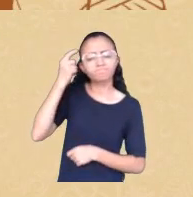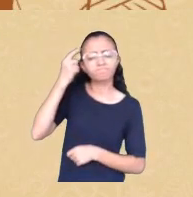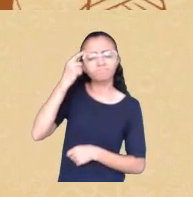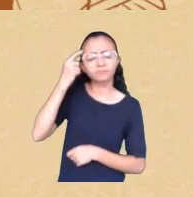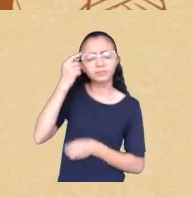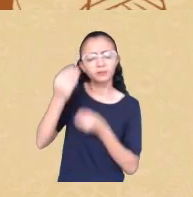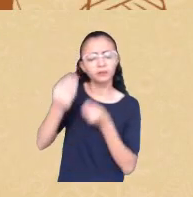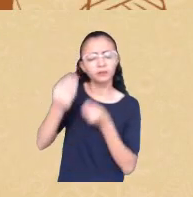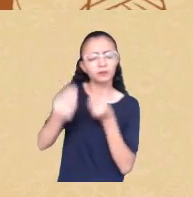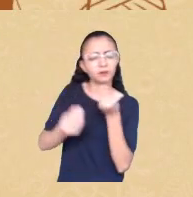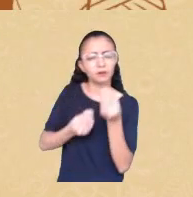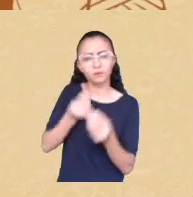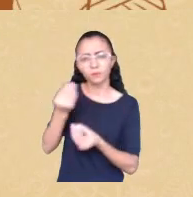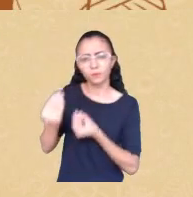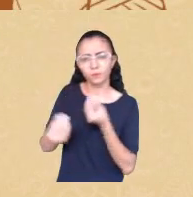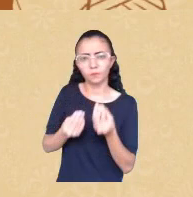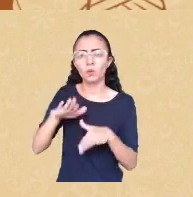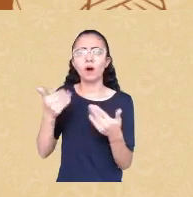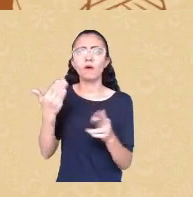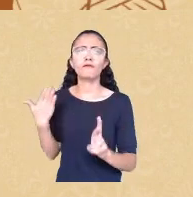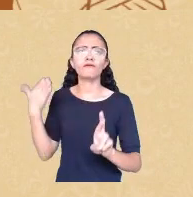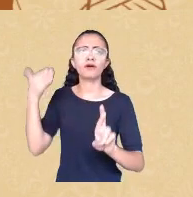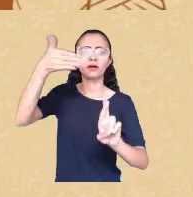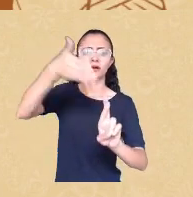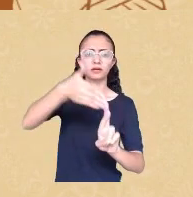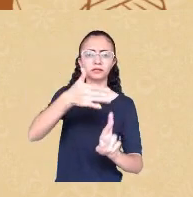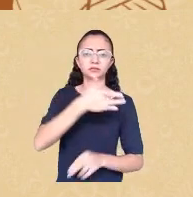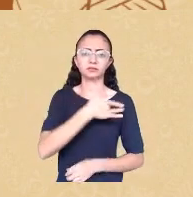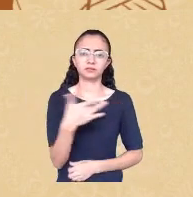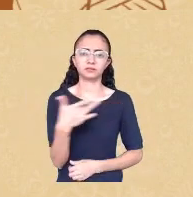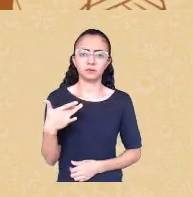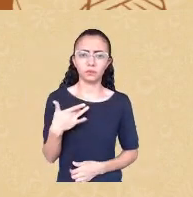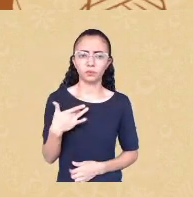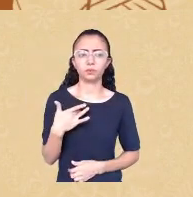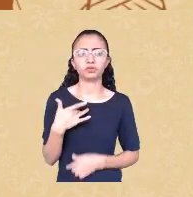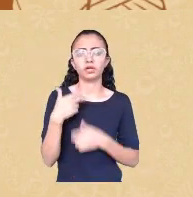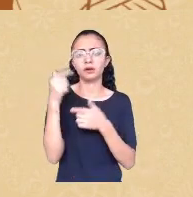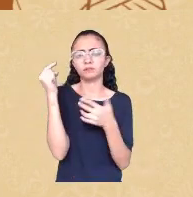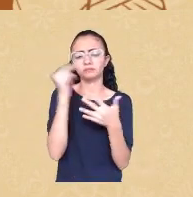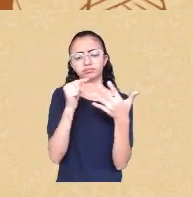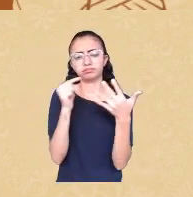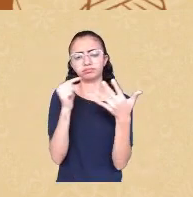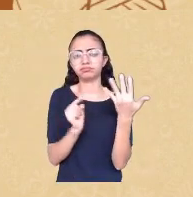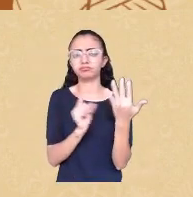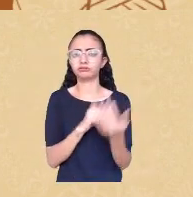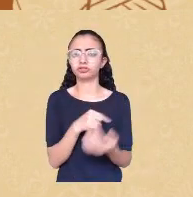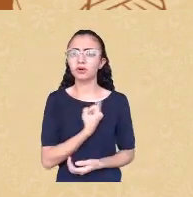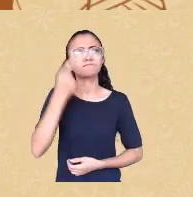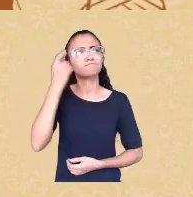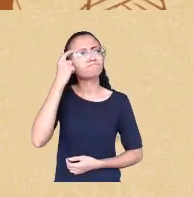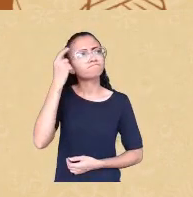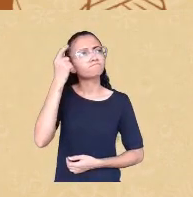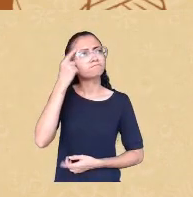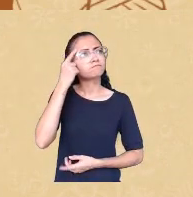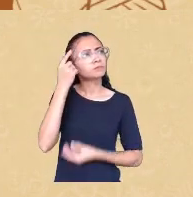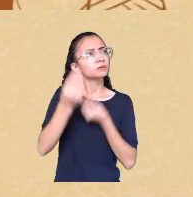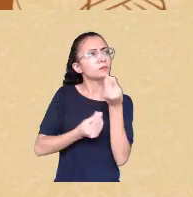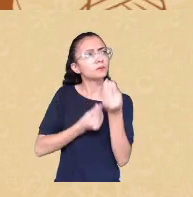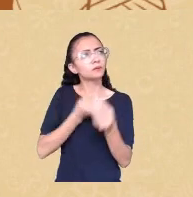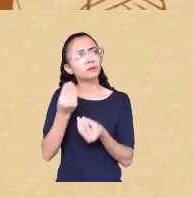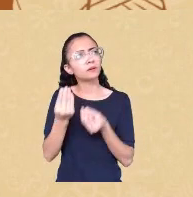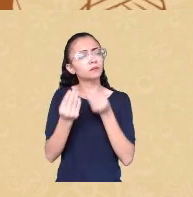Qual a referência de saúde? Aquelas questões que a gente reflete bastante, né? E também quais